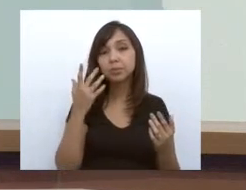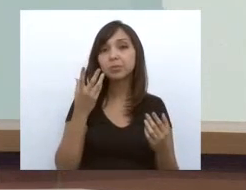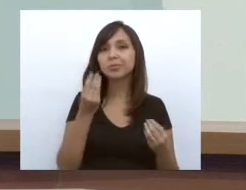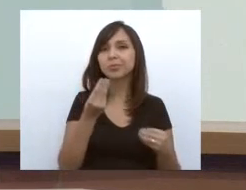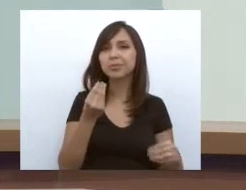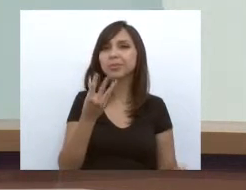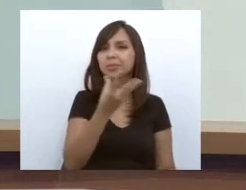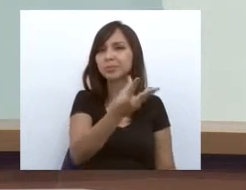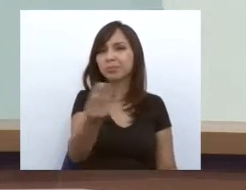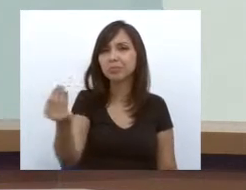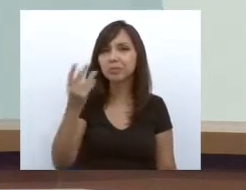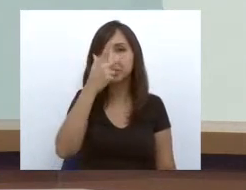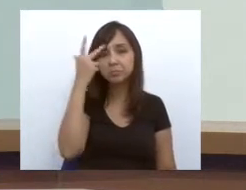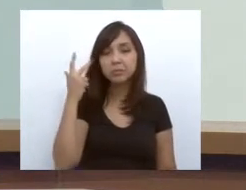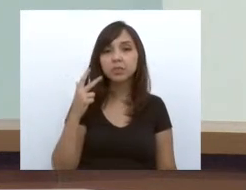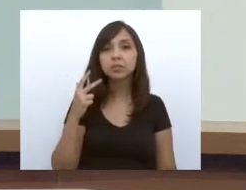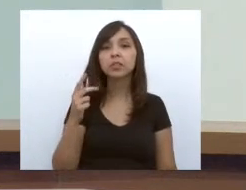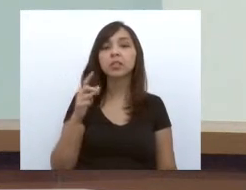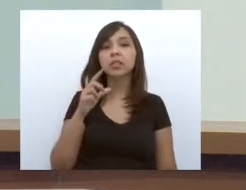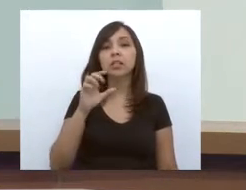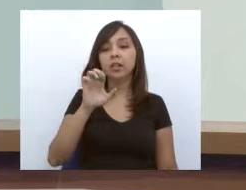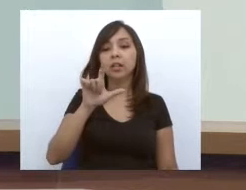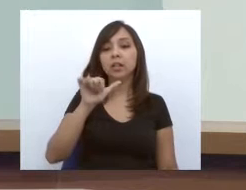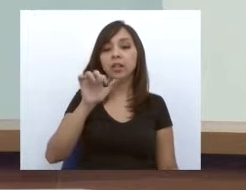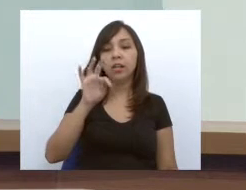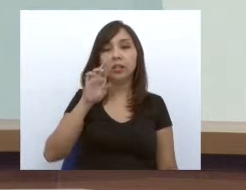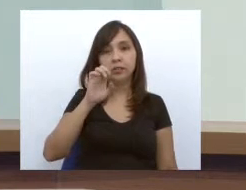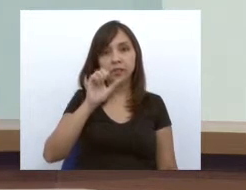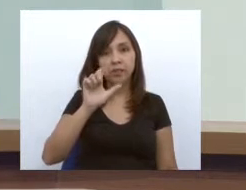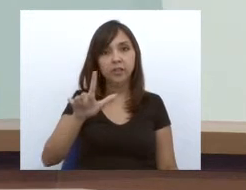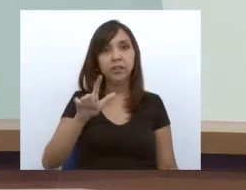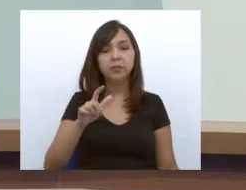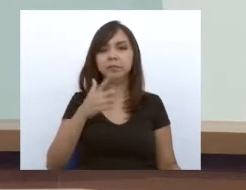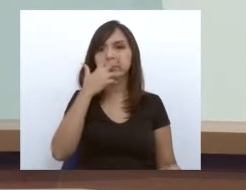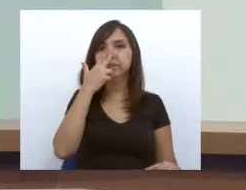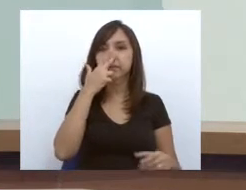centenas e centenas de cabos eleitorais, vereador Romildo.